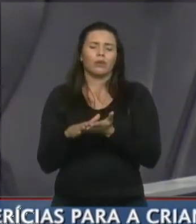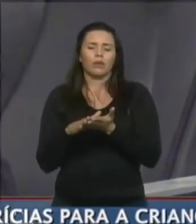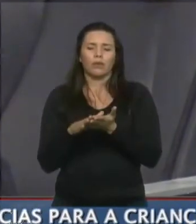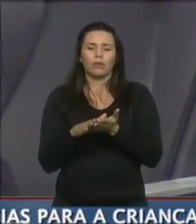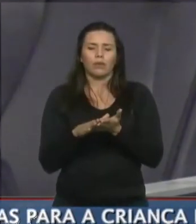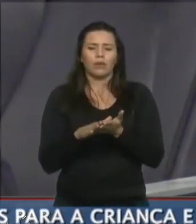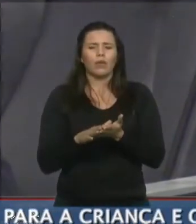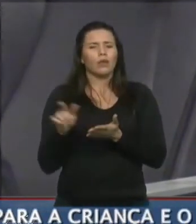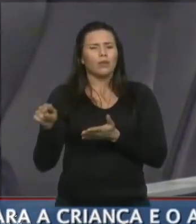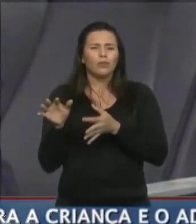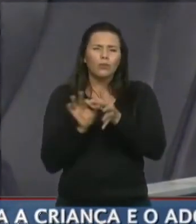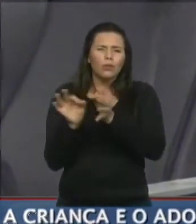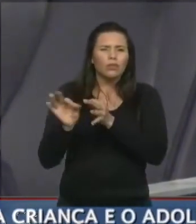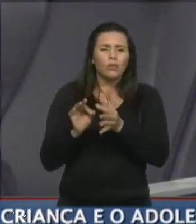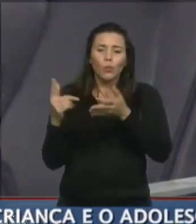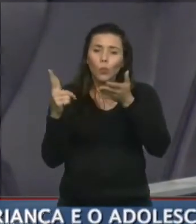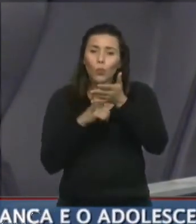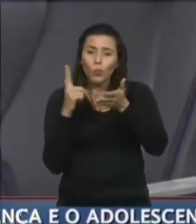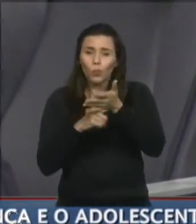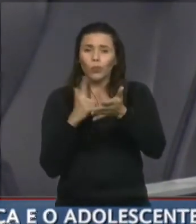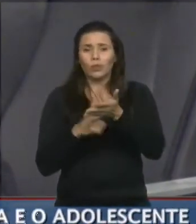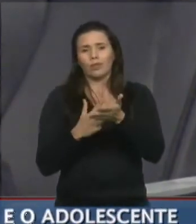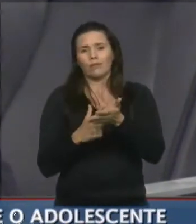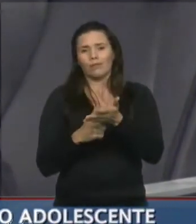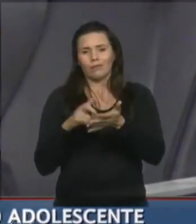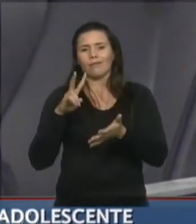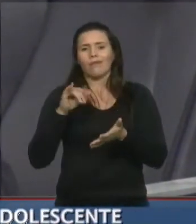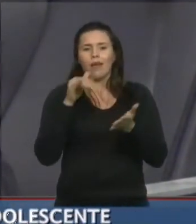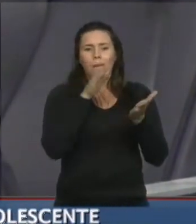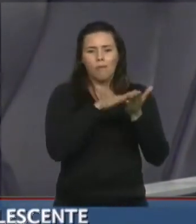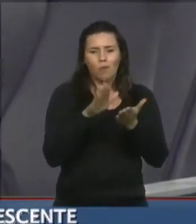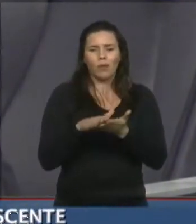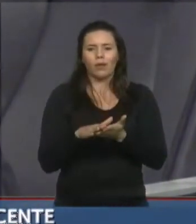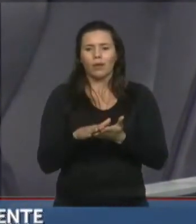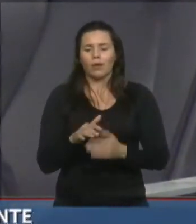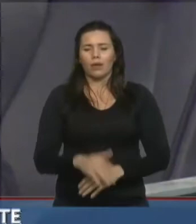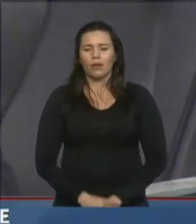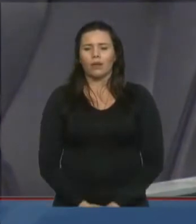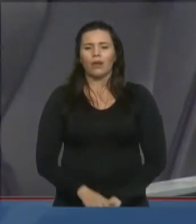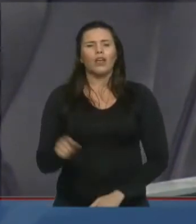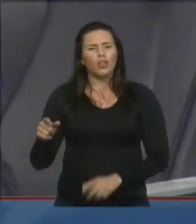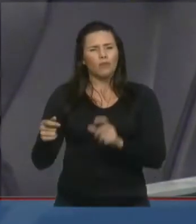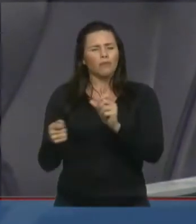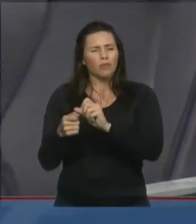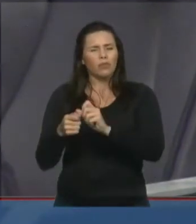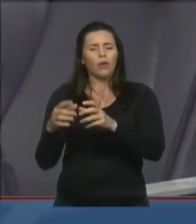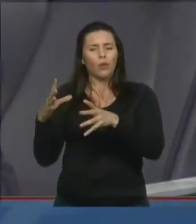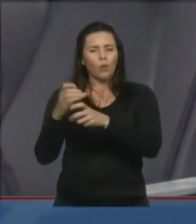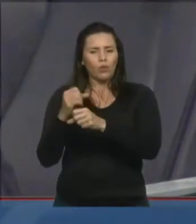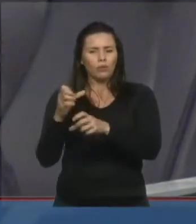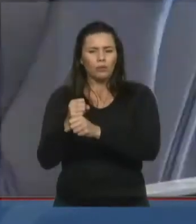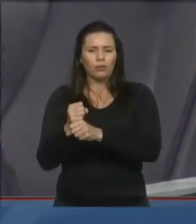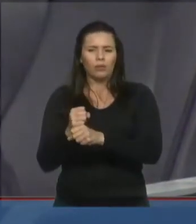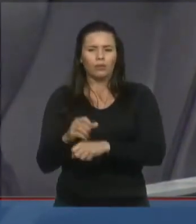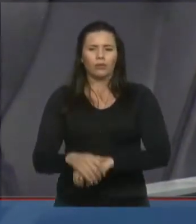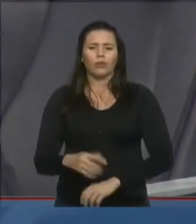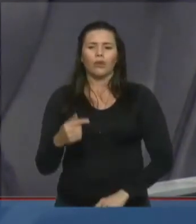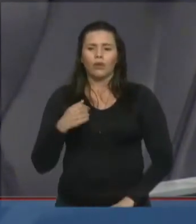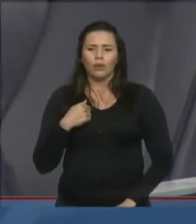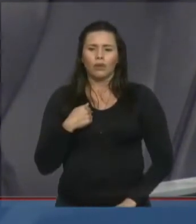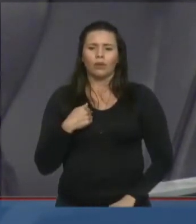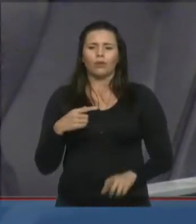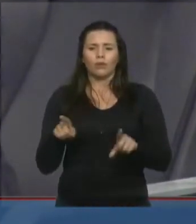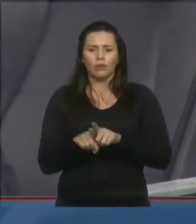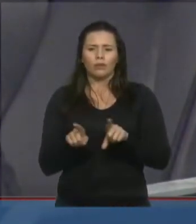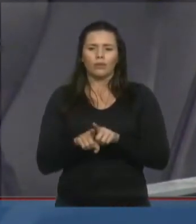estão organizando uma obra, um livro. E a gente já solicitou um orçamento a uma editora. Eu estou na iminência de formalizar uma denúncia no